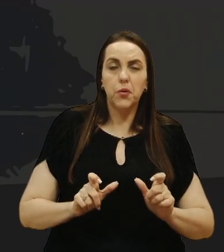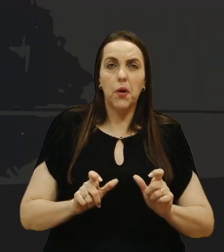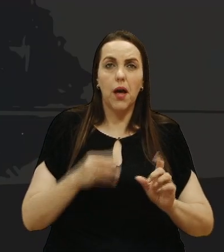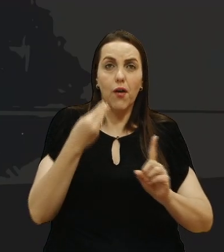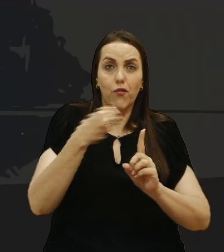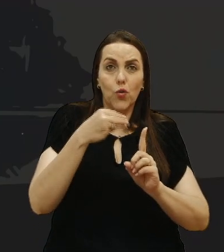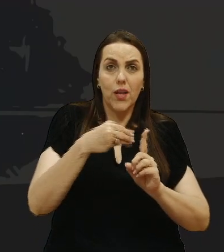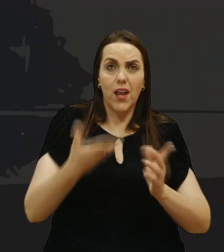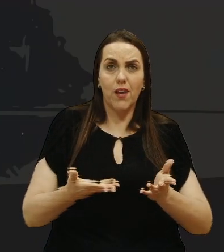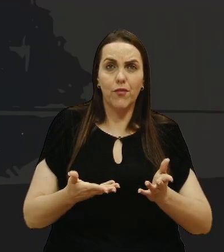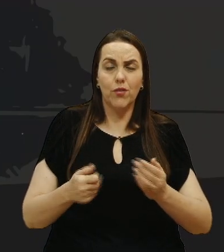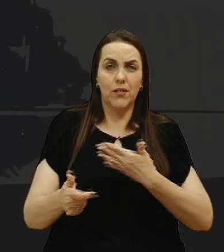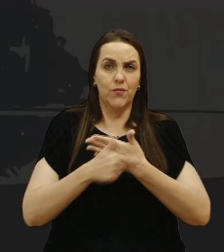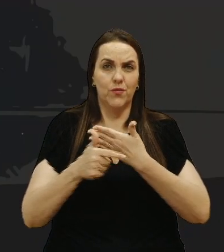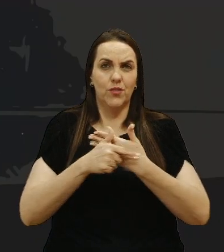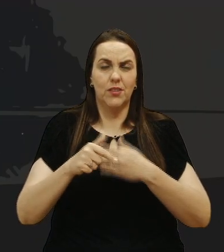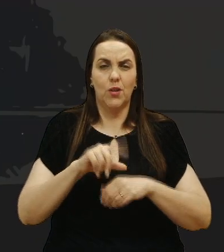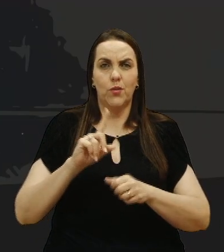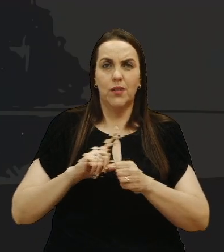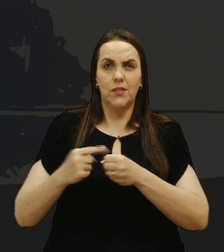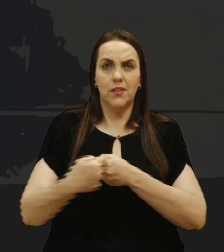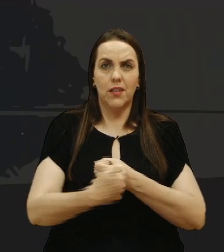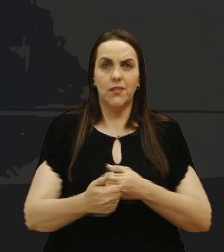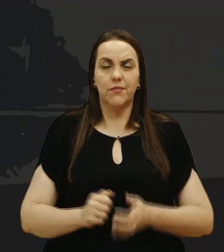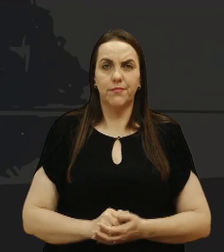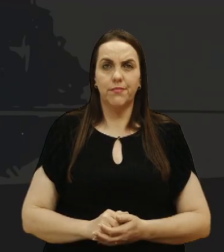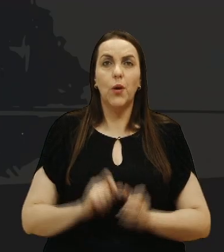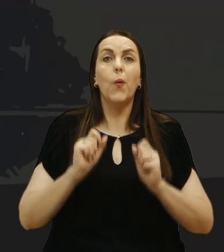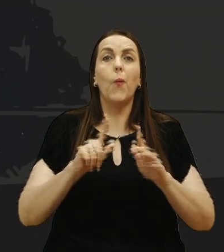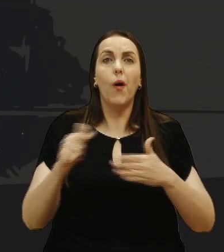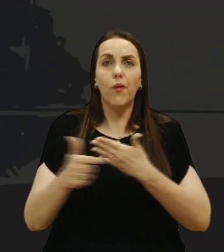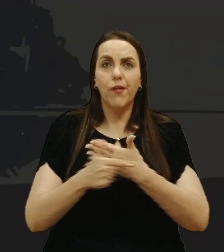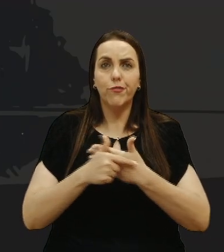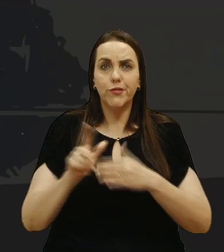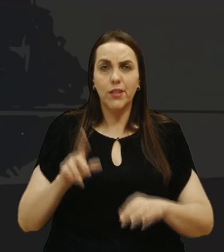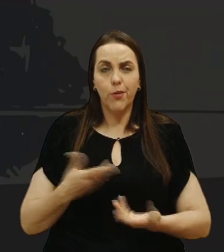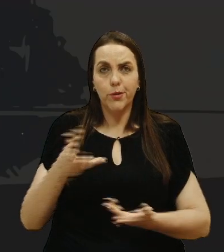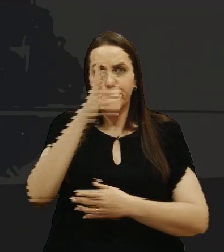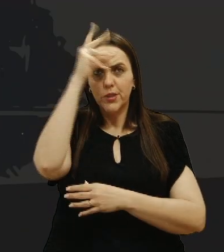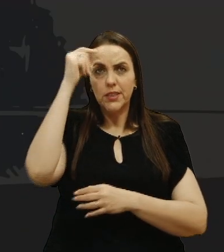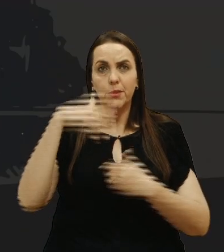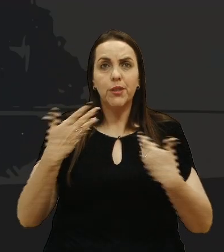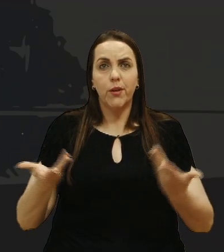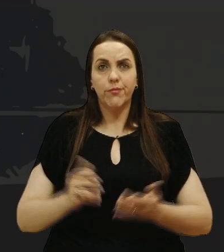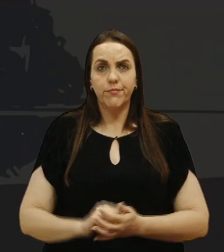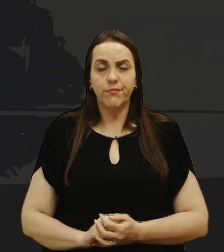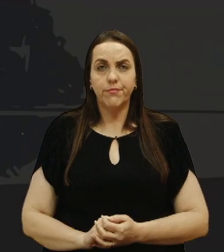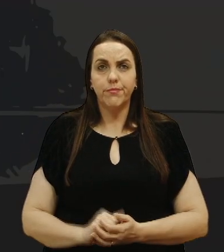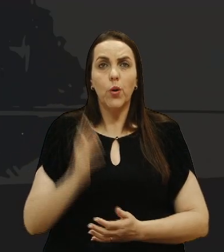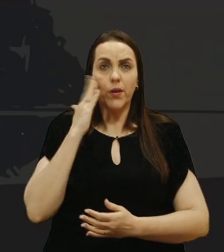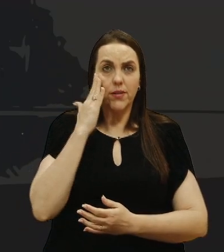que isso não é papel do município. Qual que é o papel do município, então? Eu quero saber.